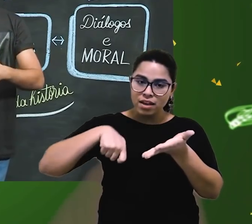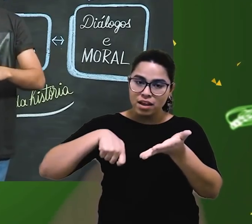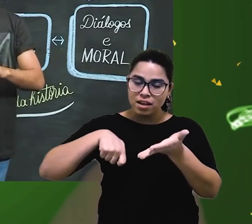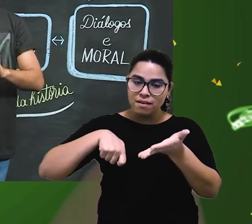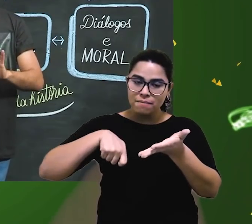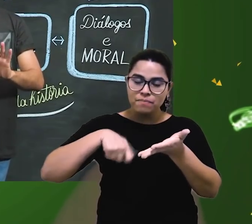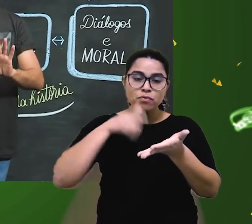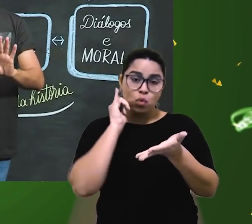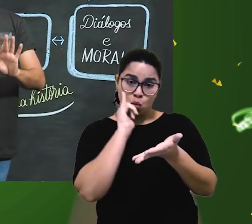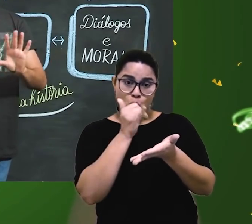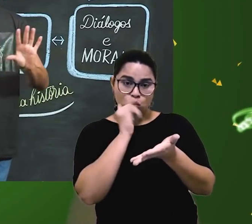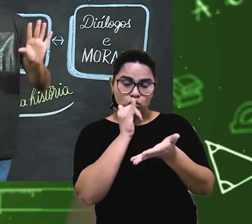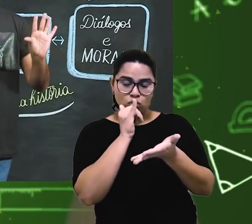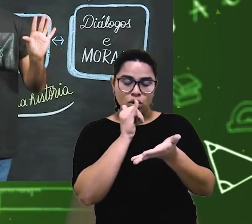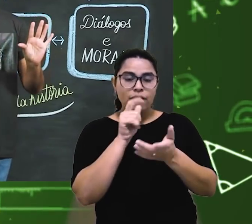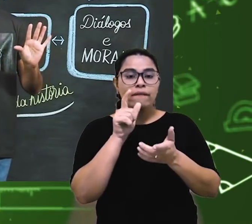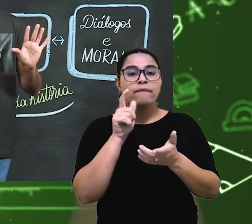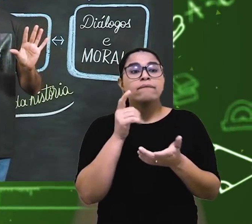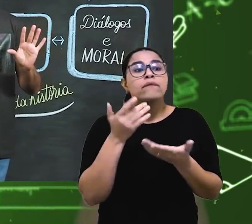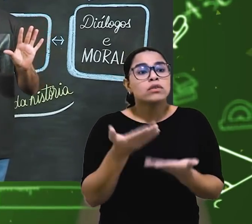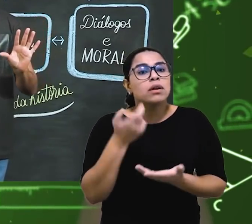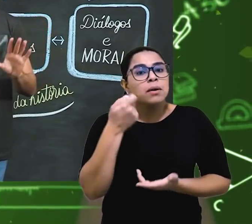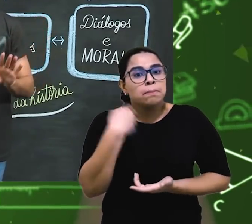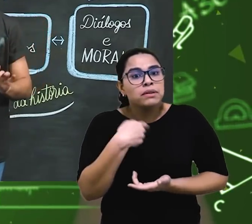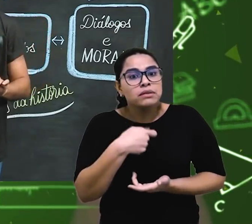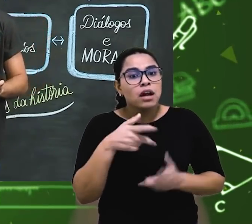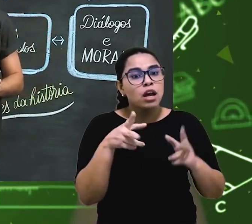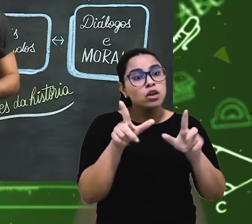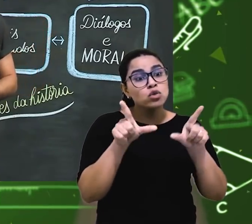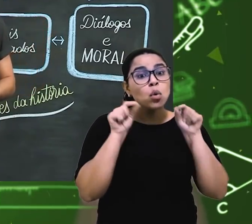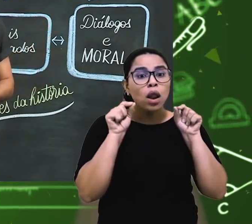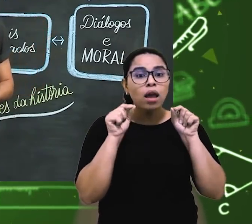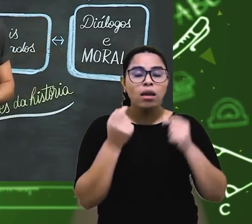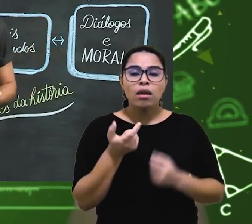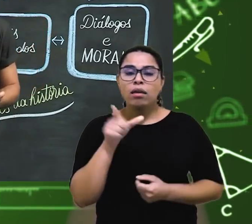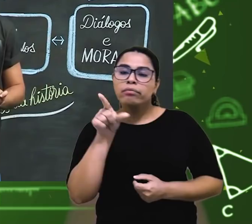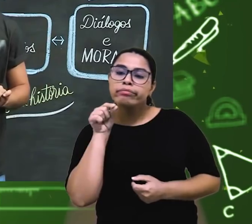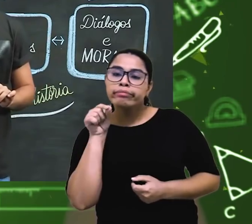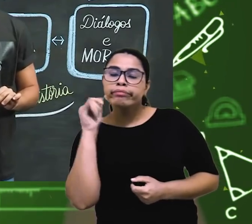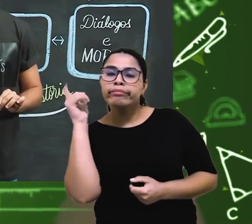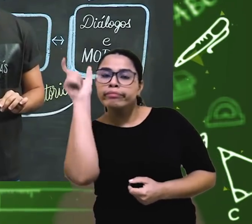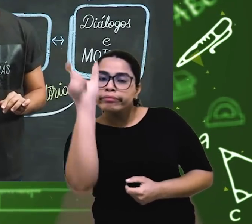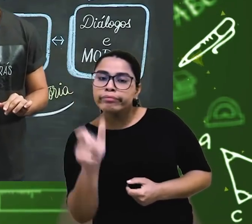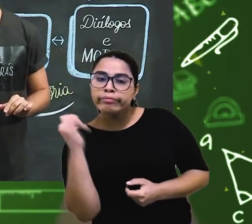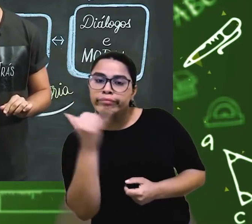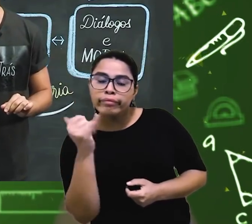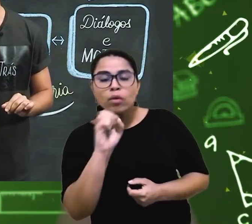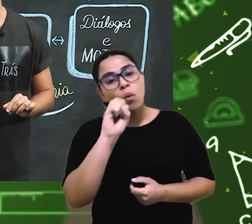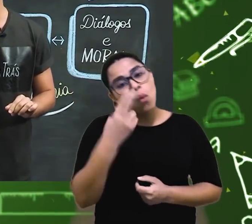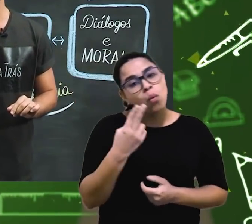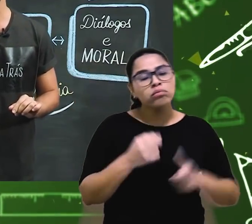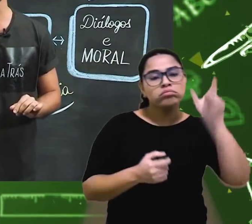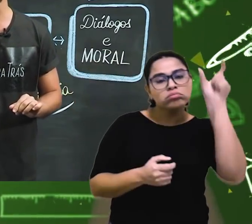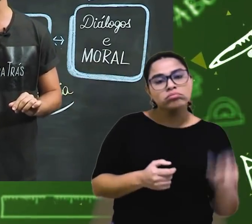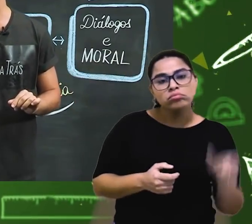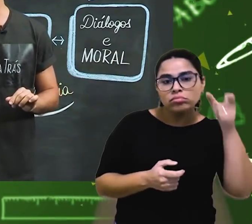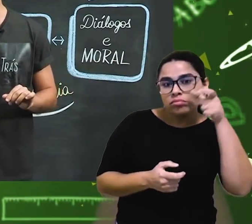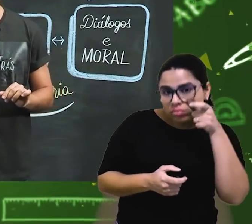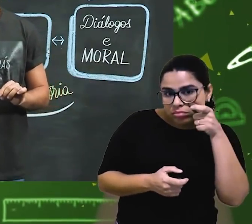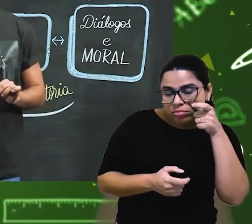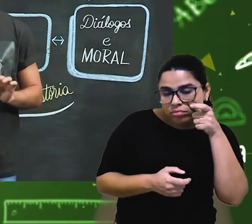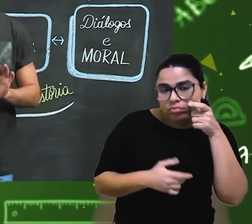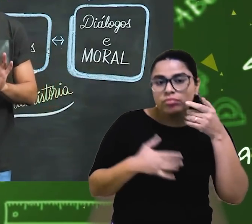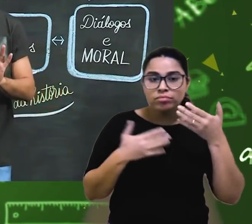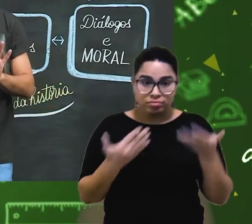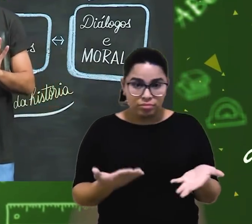narra ou é simplesmente um narrador que observa os acontecimentos de fora? Quando é um personagem que narra a história, a gente